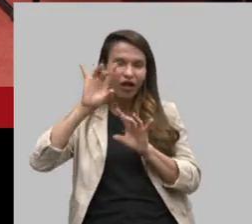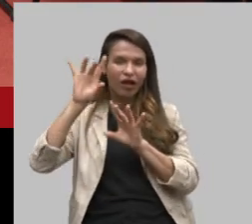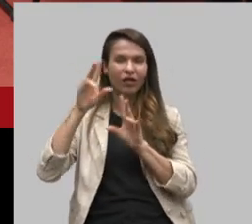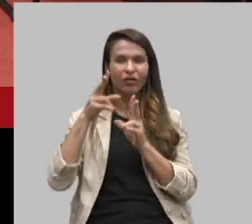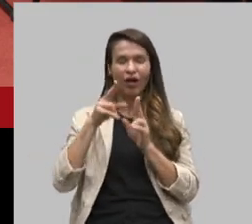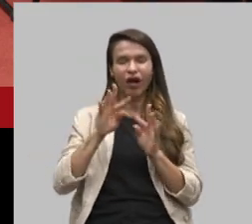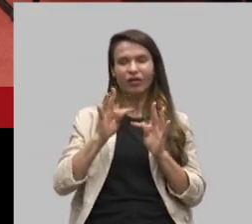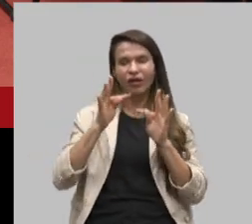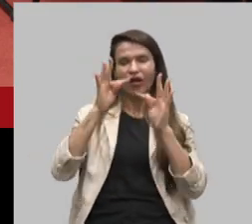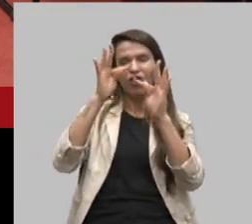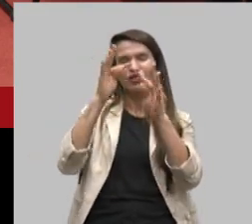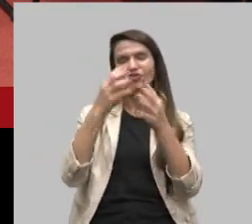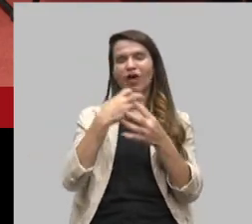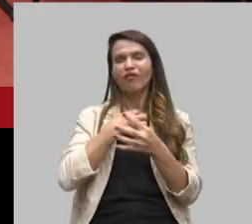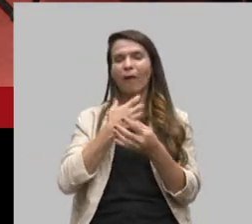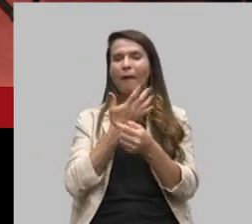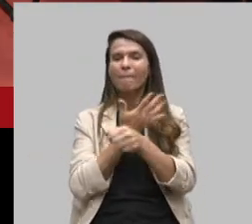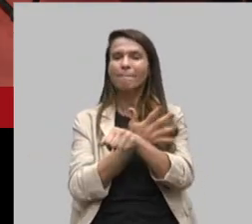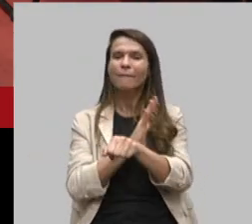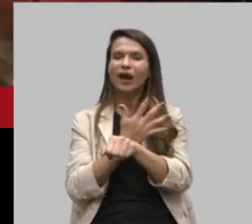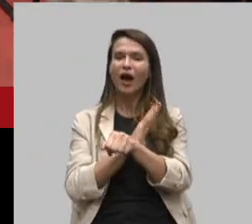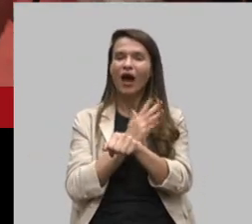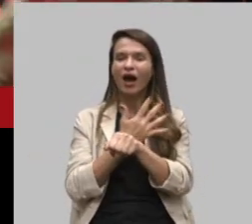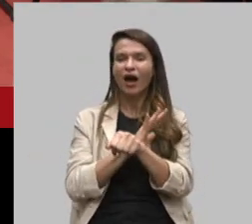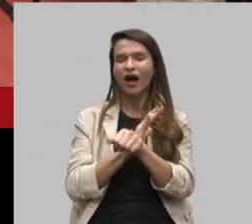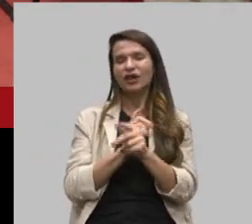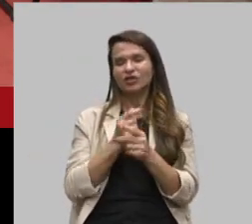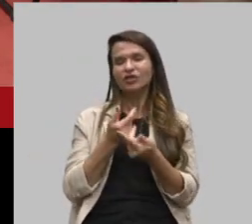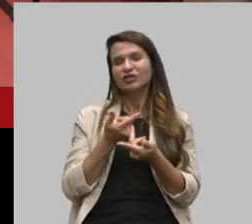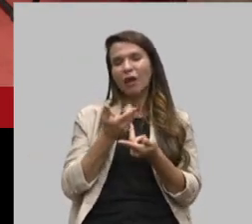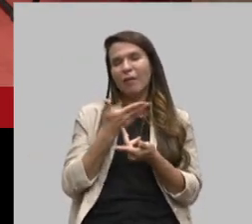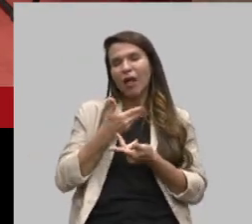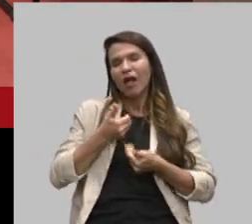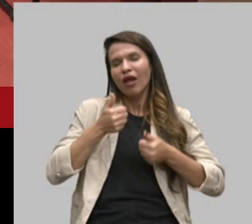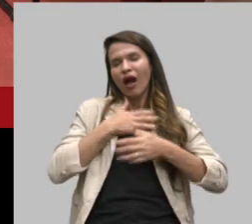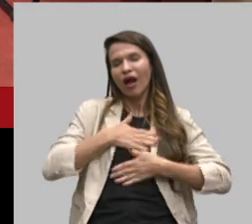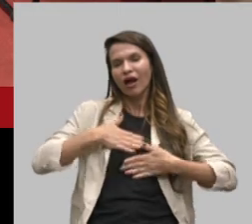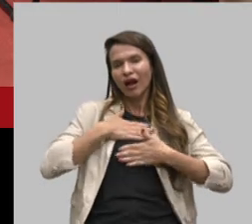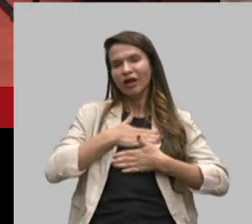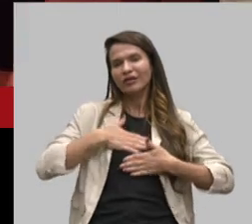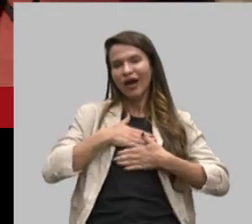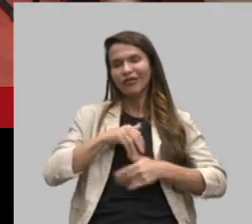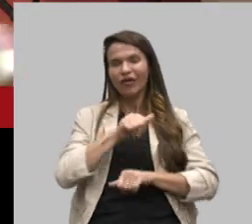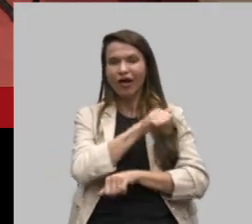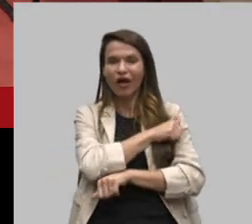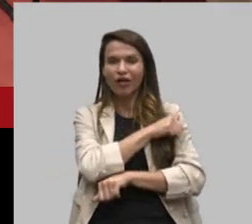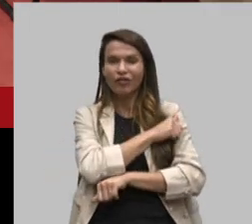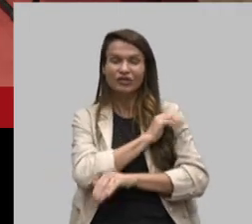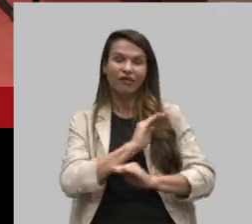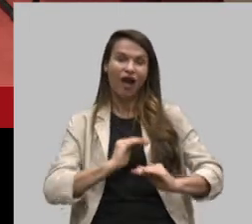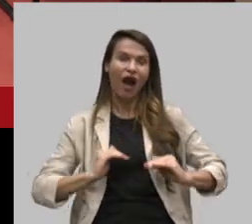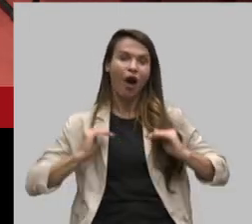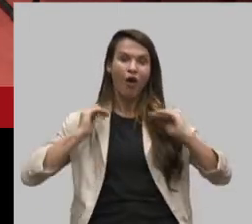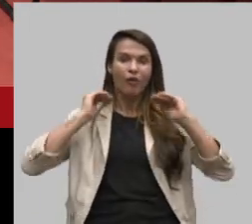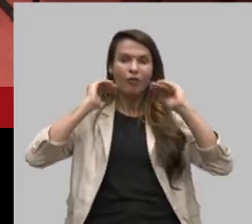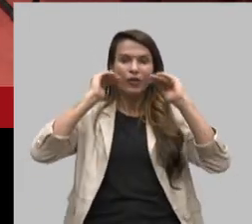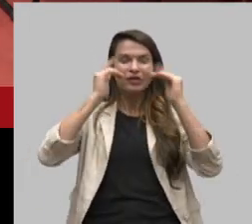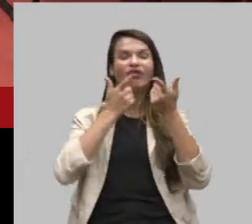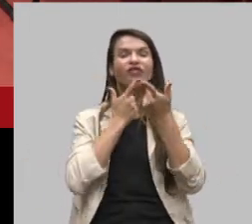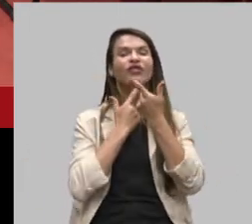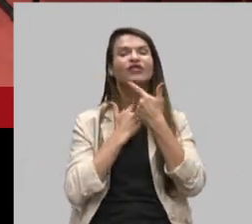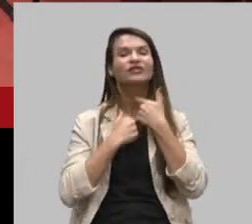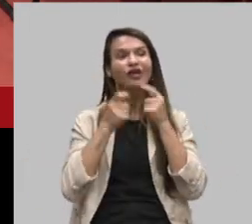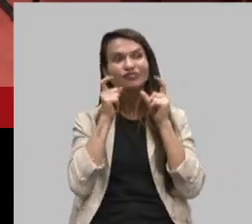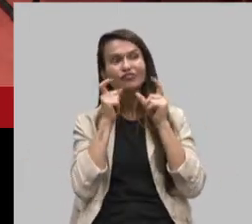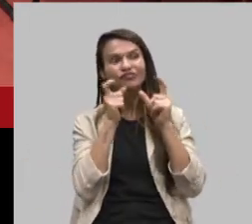prática e que seja agradável ao estudante você vai aumentar a vontade dele de ir